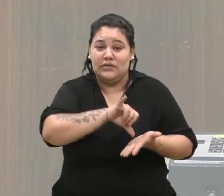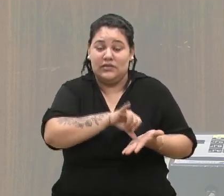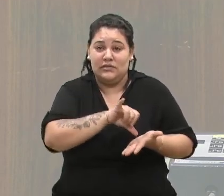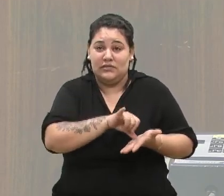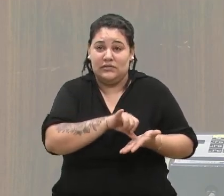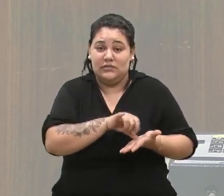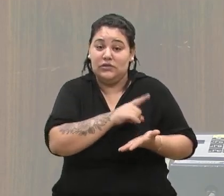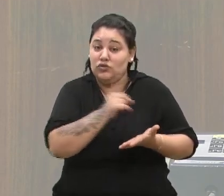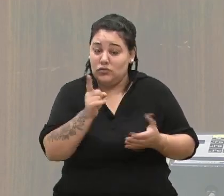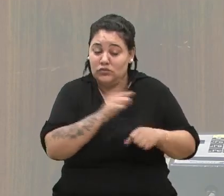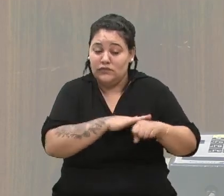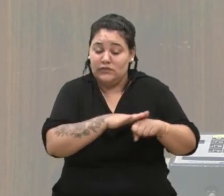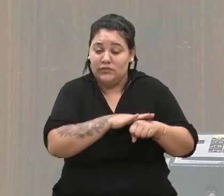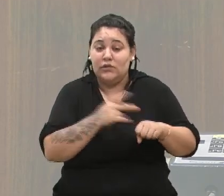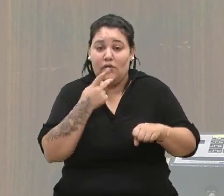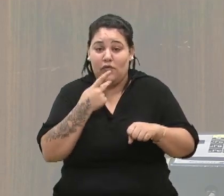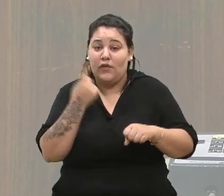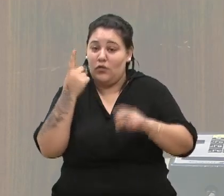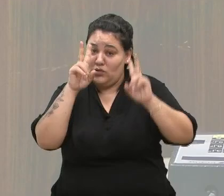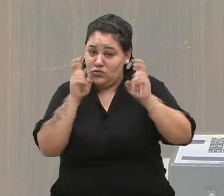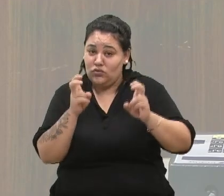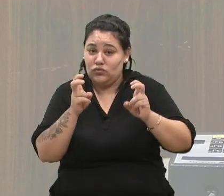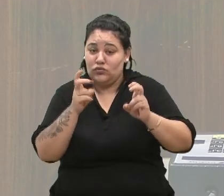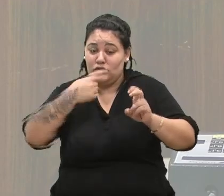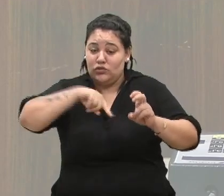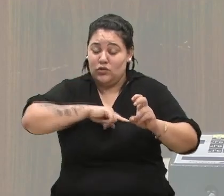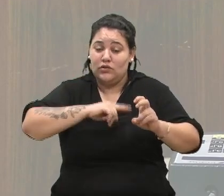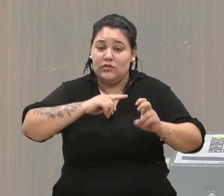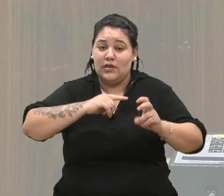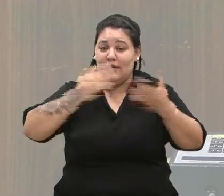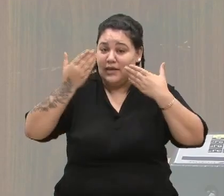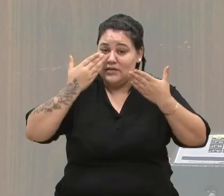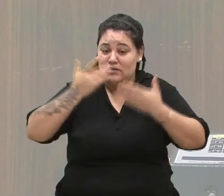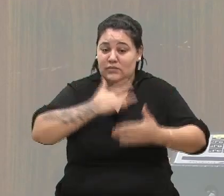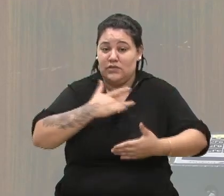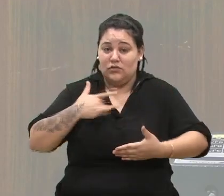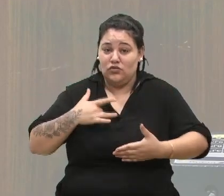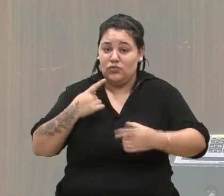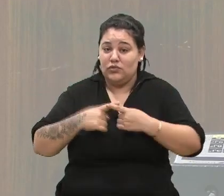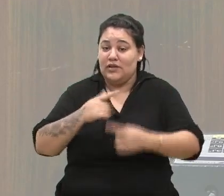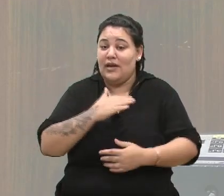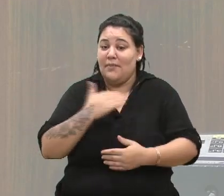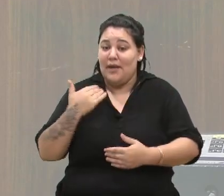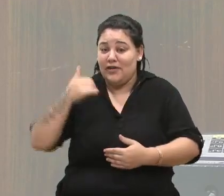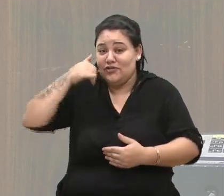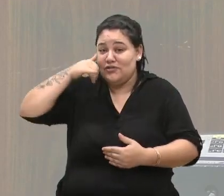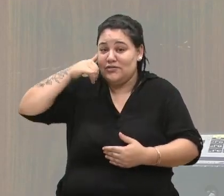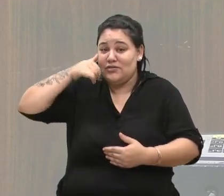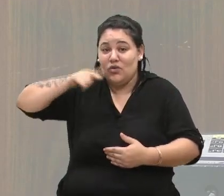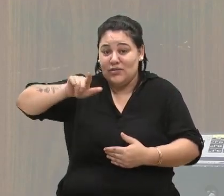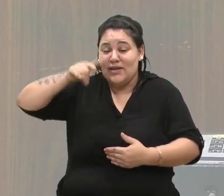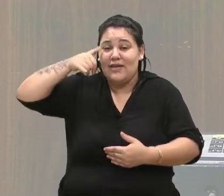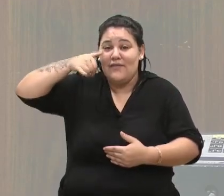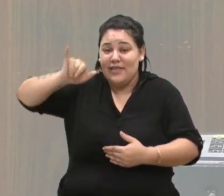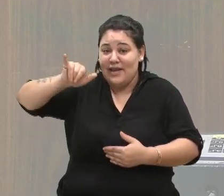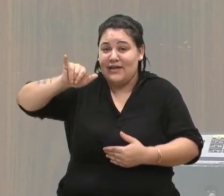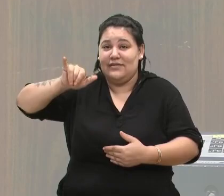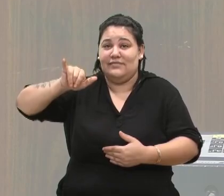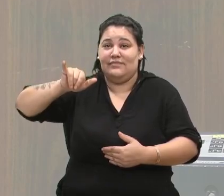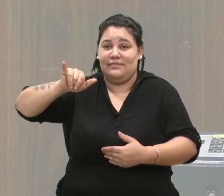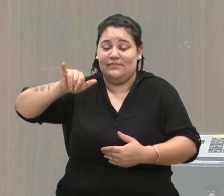dos pontos que foi sobre os indicadores de saúde, aonde as mortes evitáveis, as